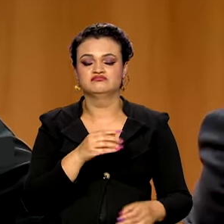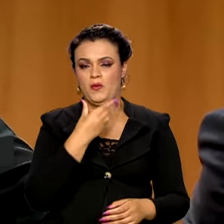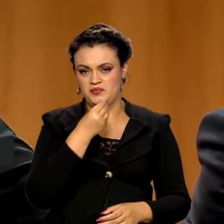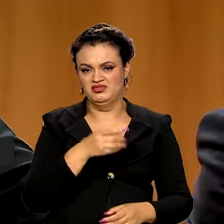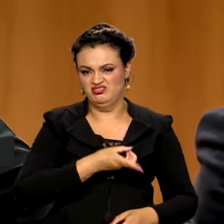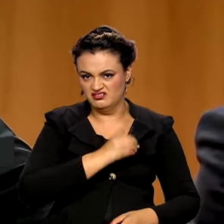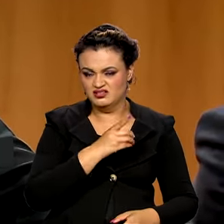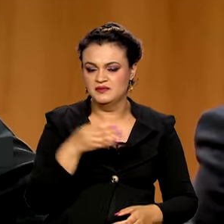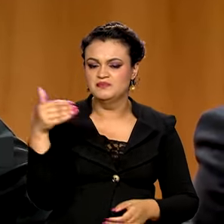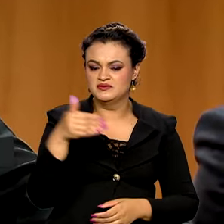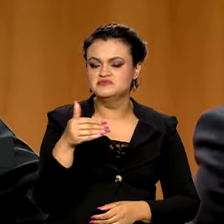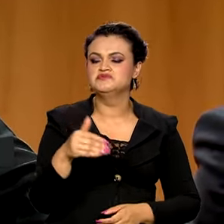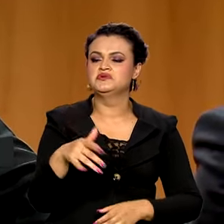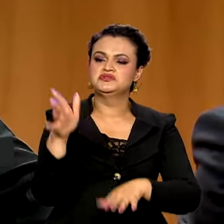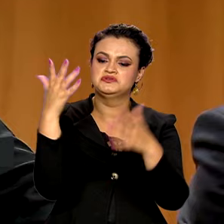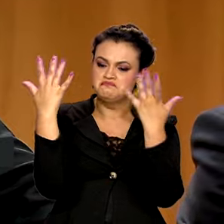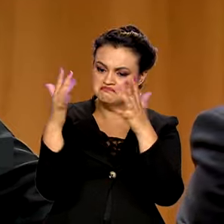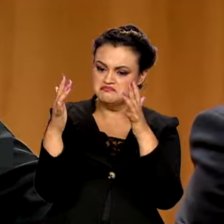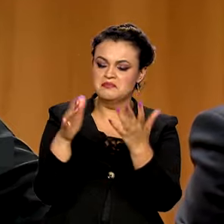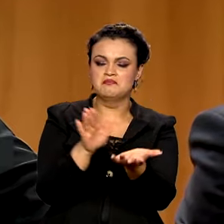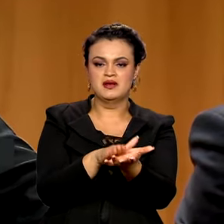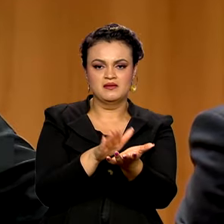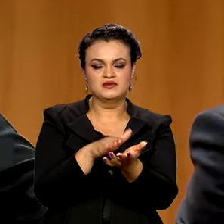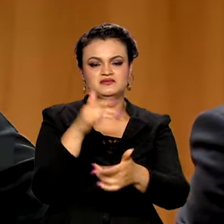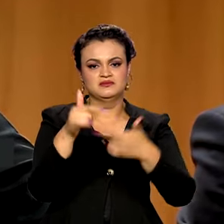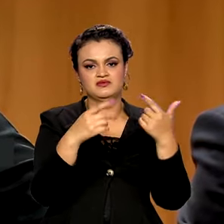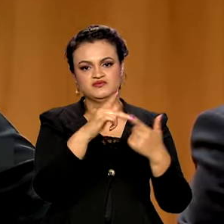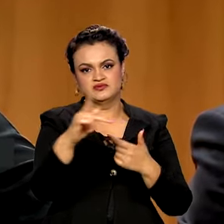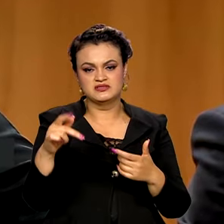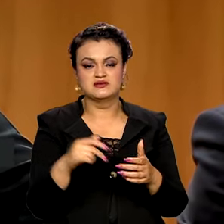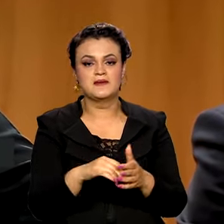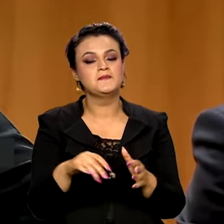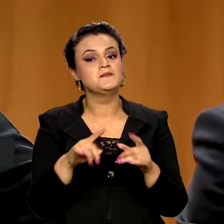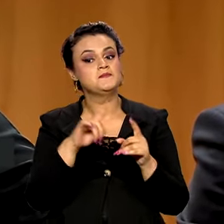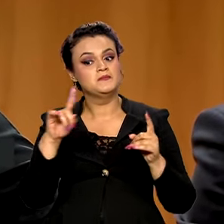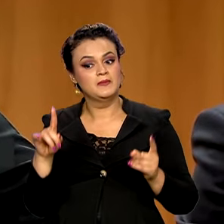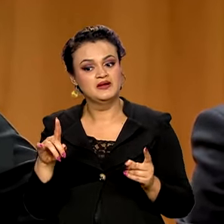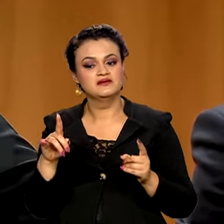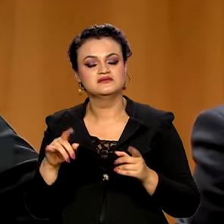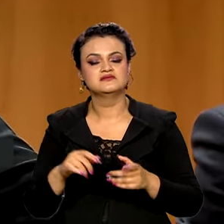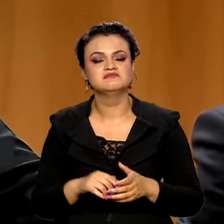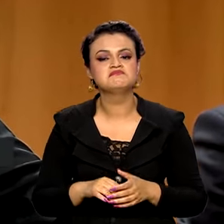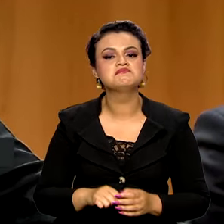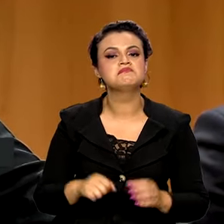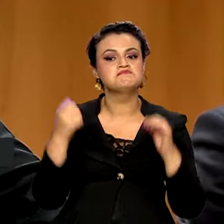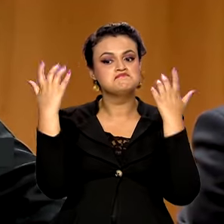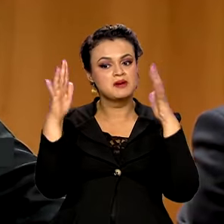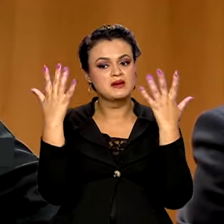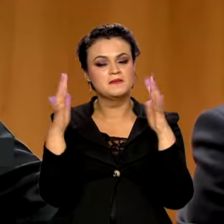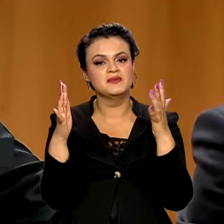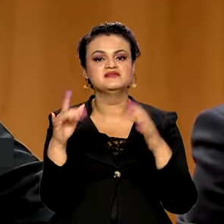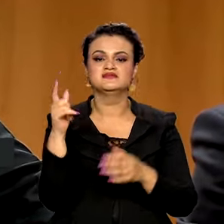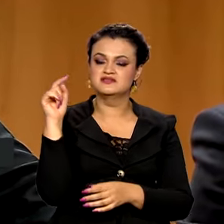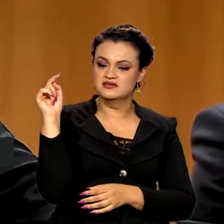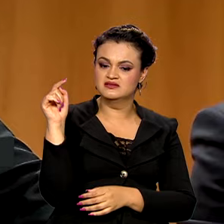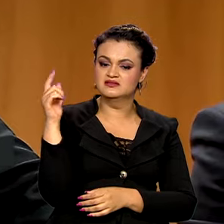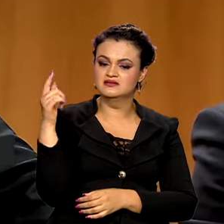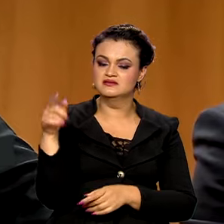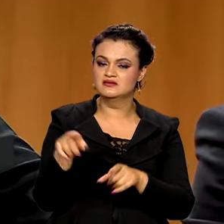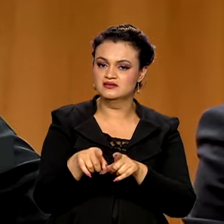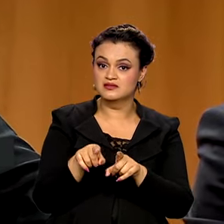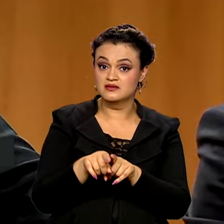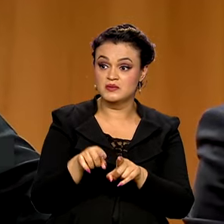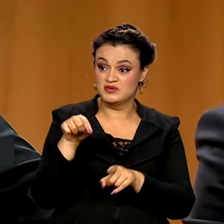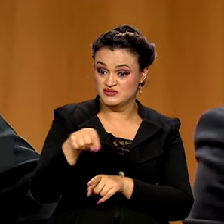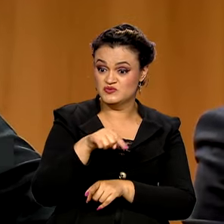Civil, nosso reconhecimento a esse trabalho, mas também enaltecer que isso permite